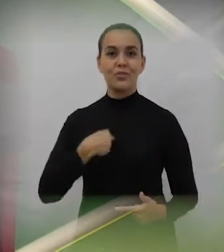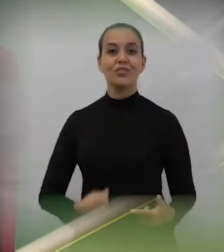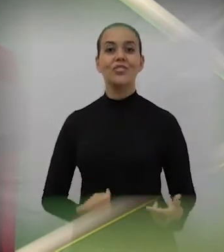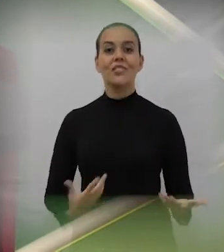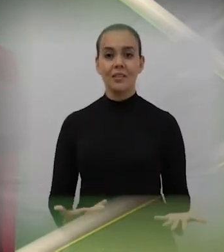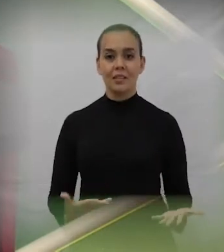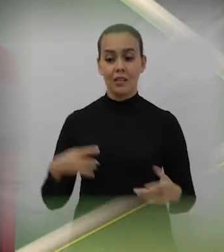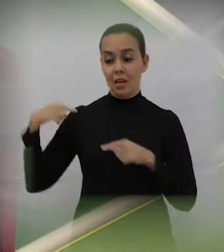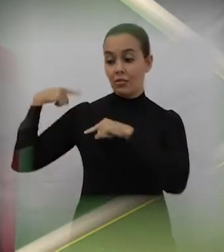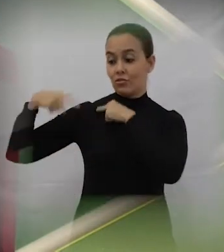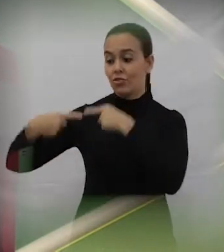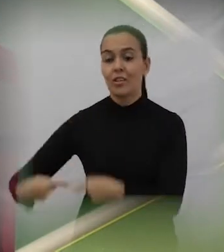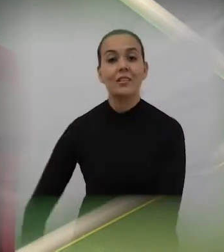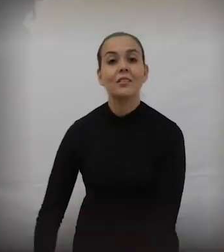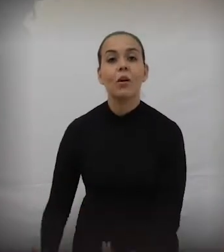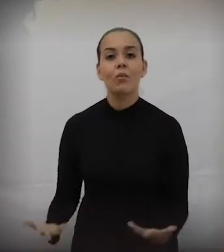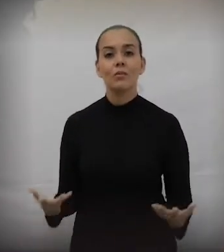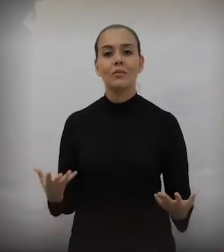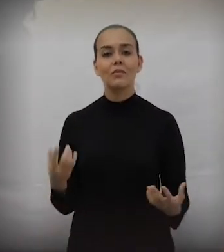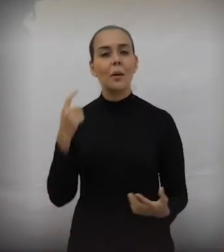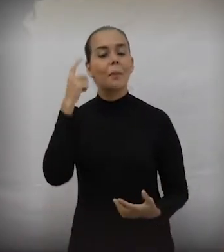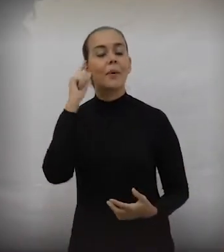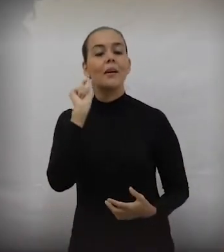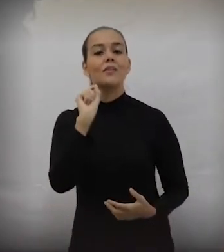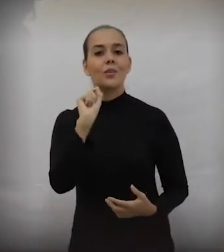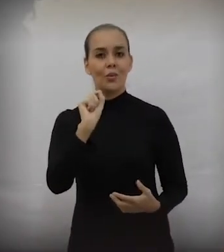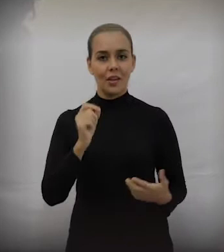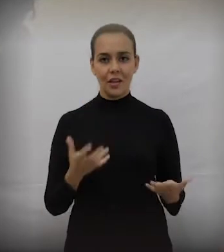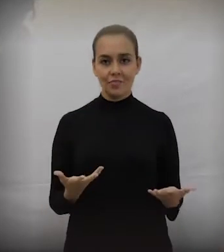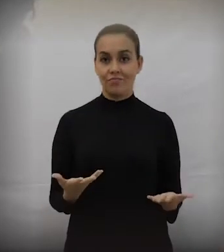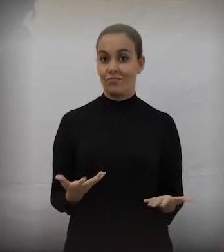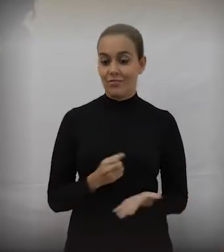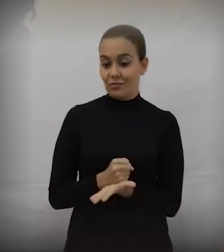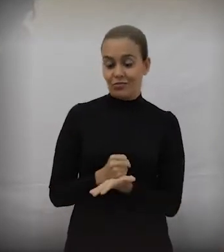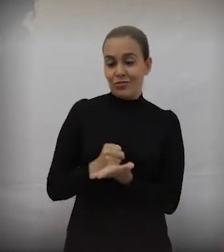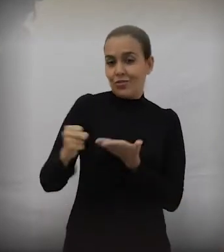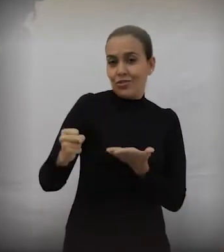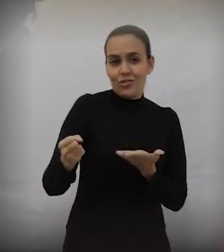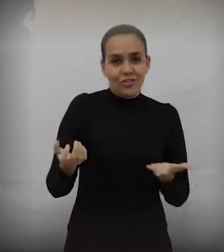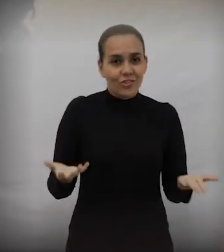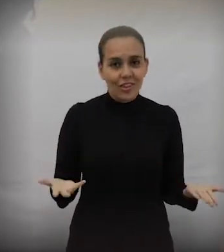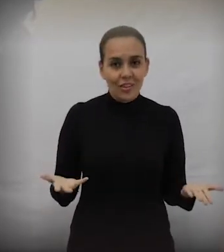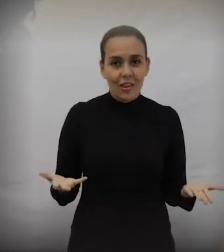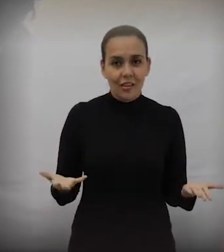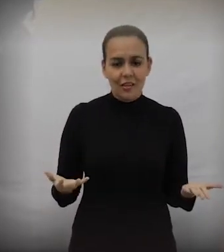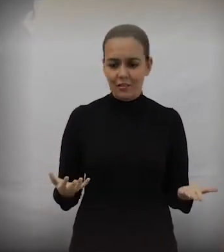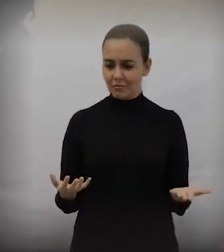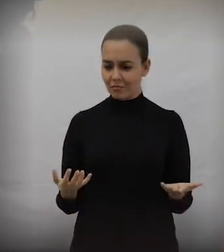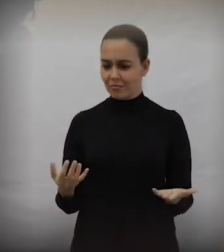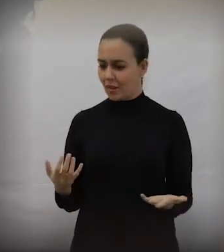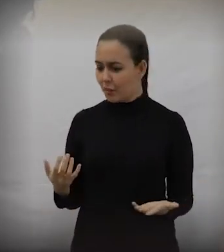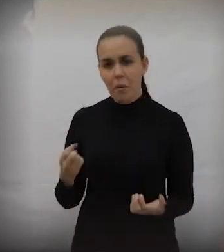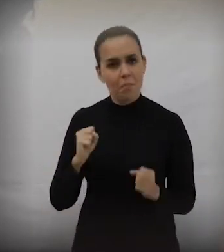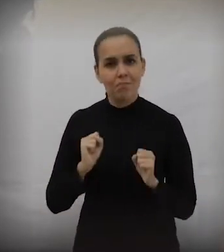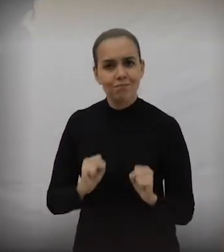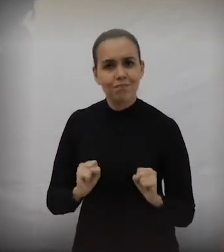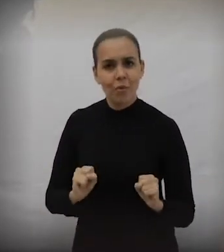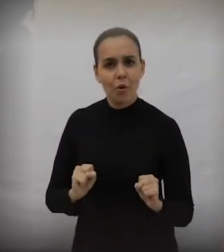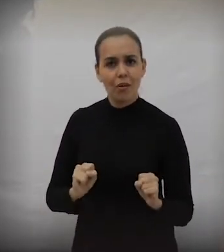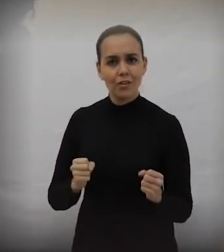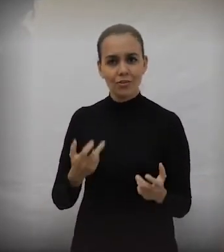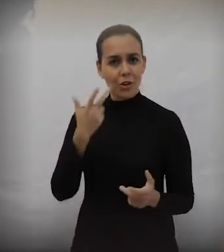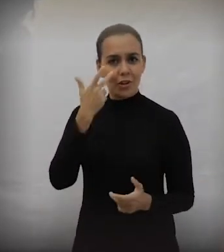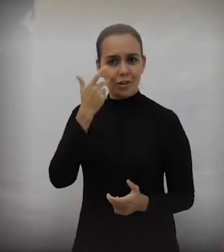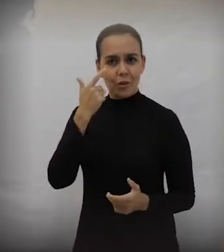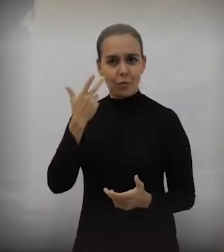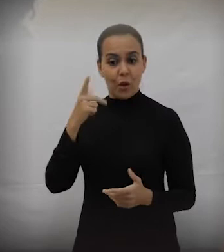ela já passou do Made in China ao Created in China. E isso também é política, e isso também foi construído